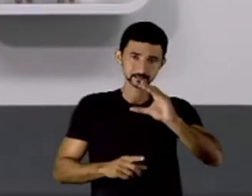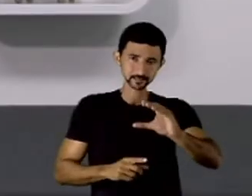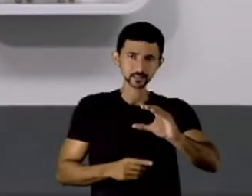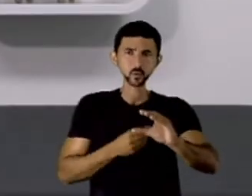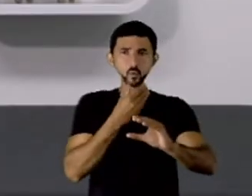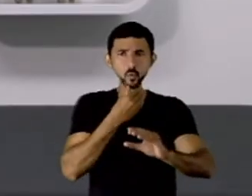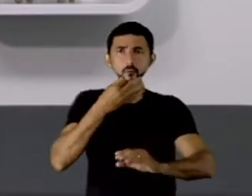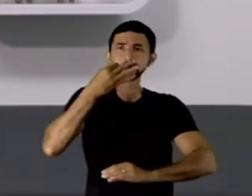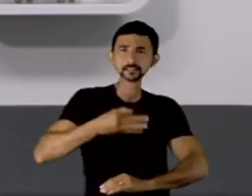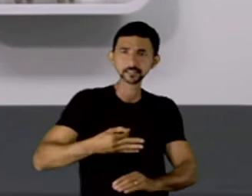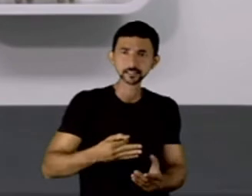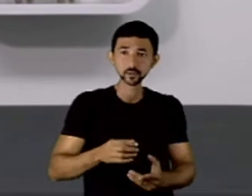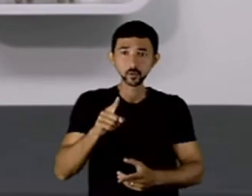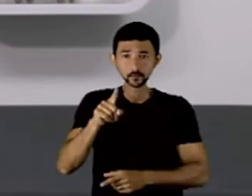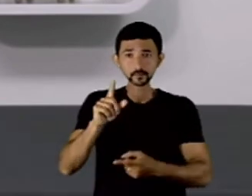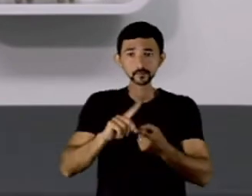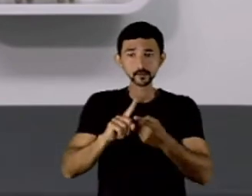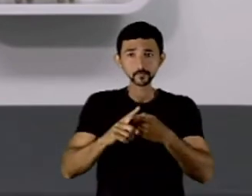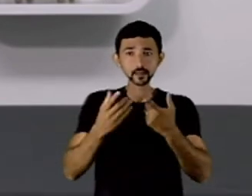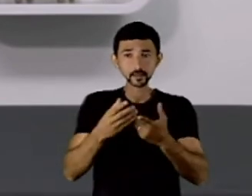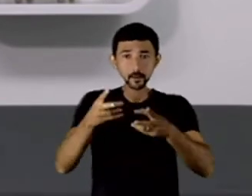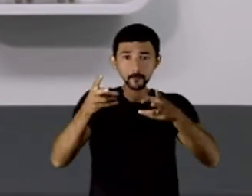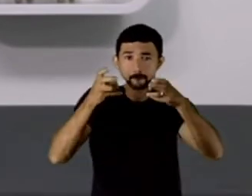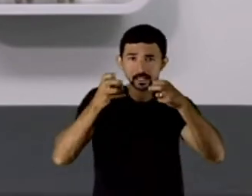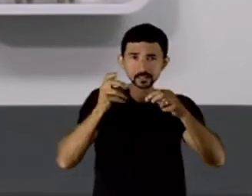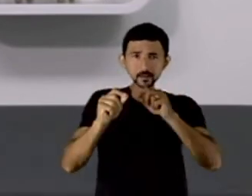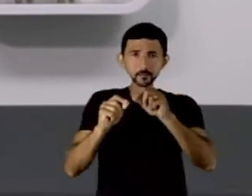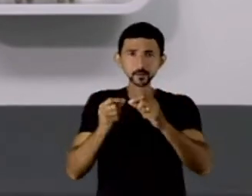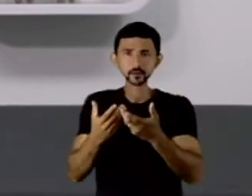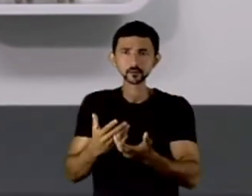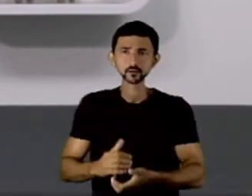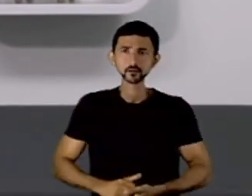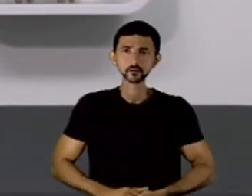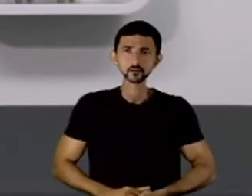acertou. Eu espero que vocês tenham percebido